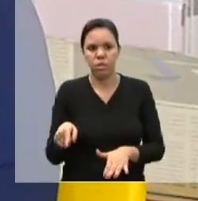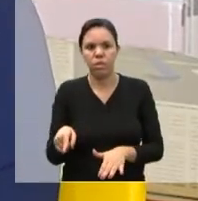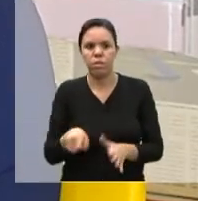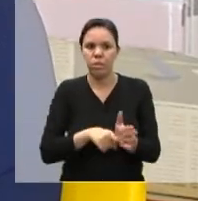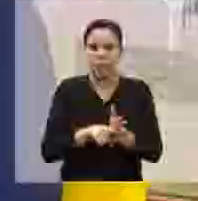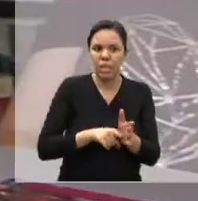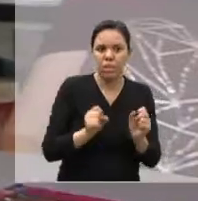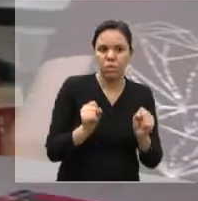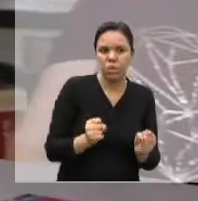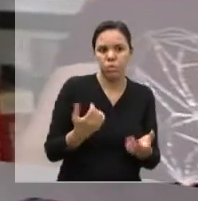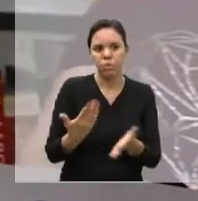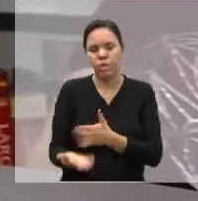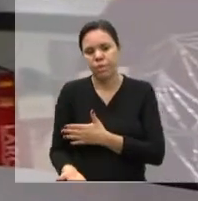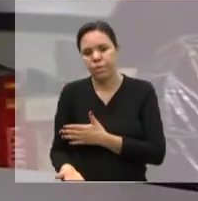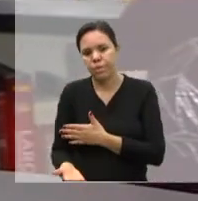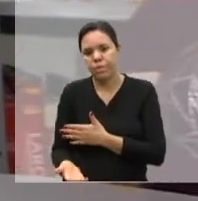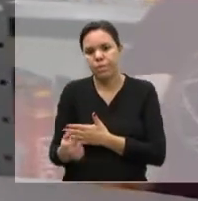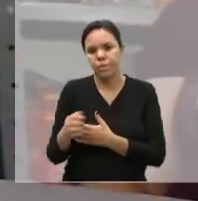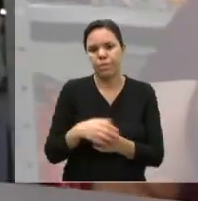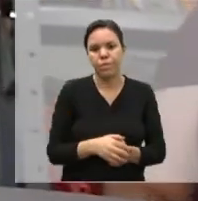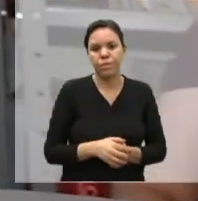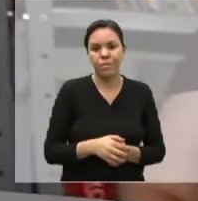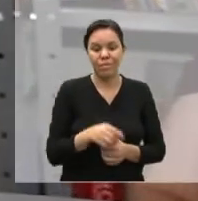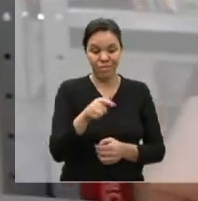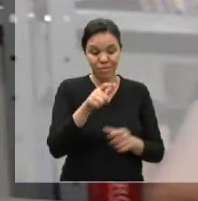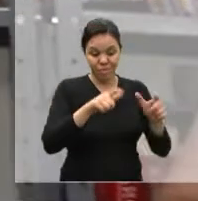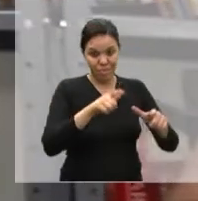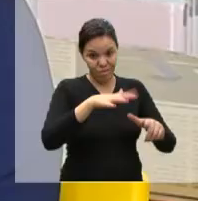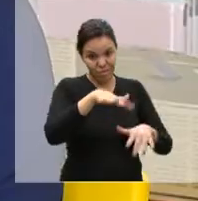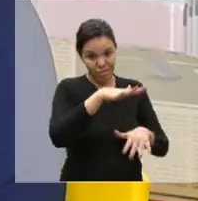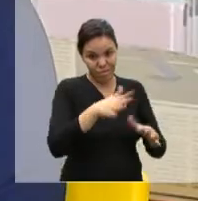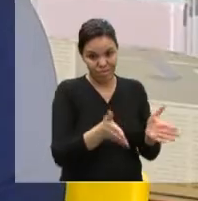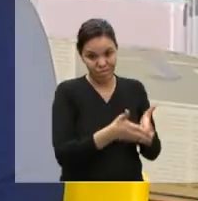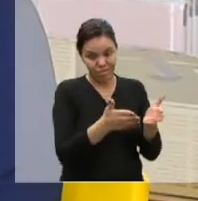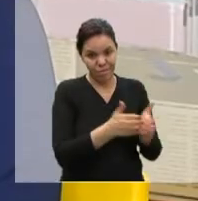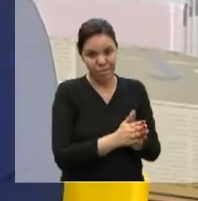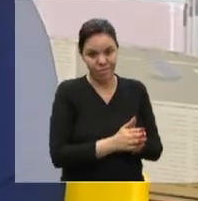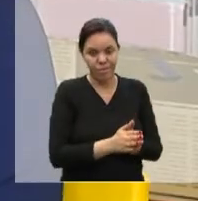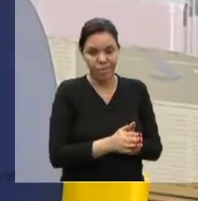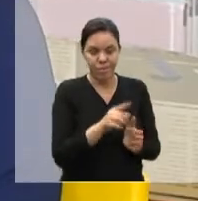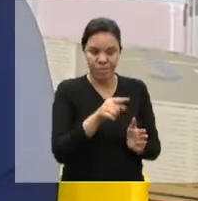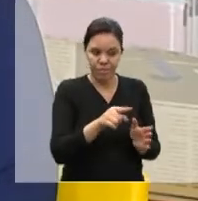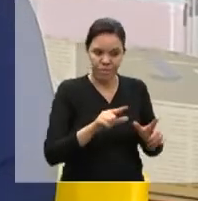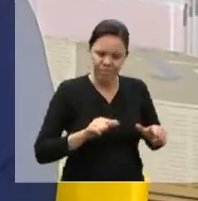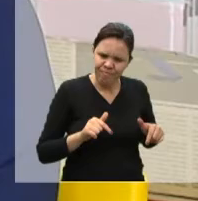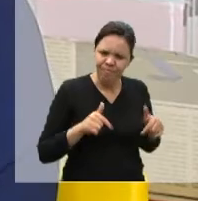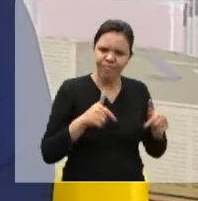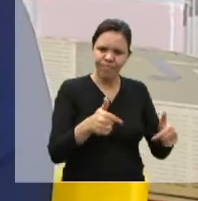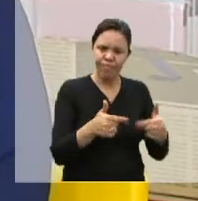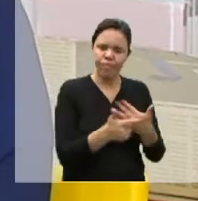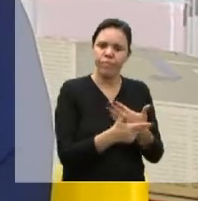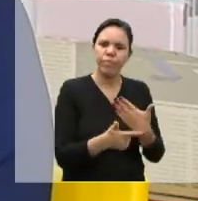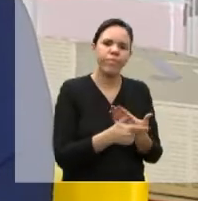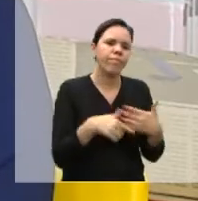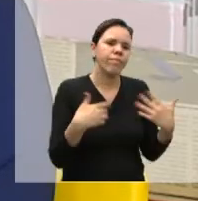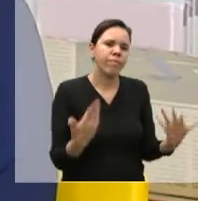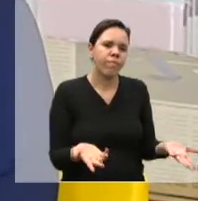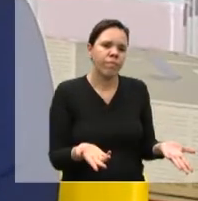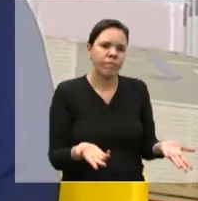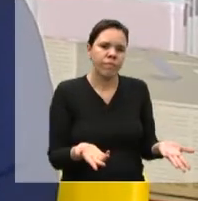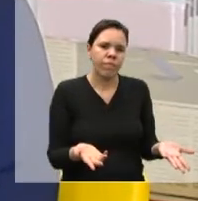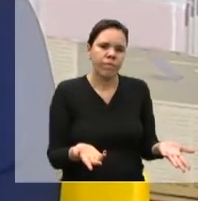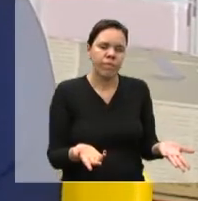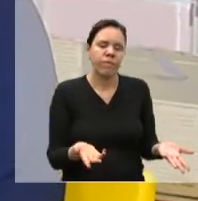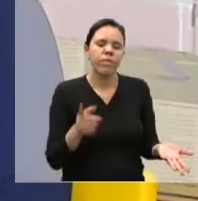papel que é o segundo braço da educação que a gente diz. O primeiro braço da educação é a família e o segundo é a escola, né? O